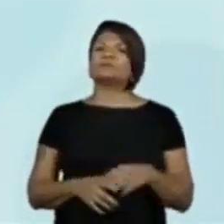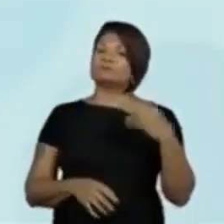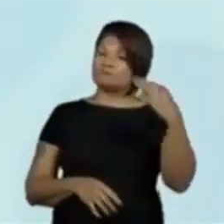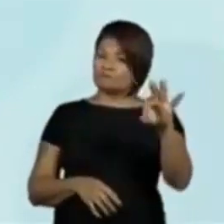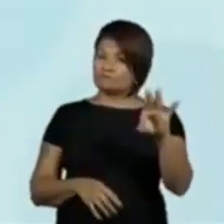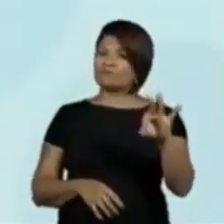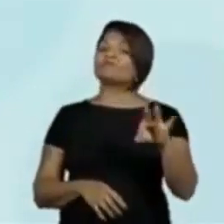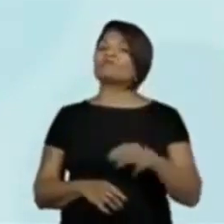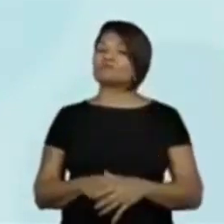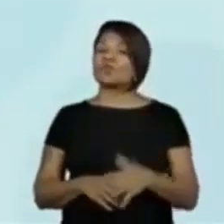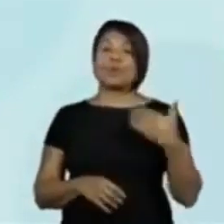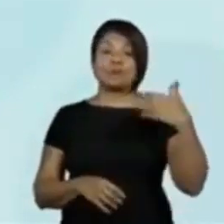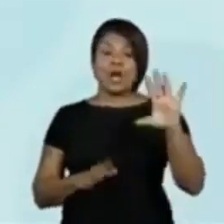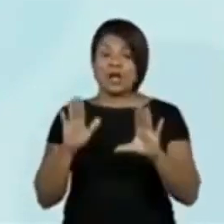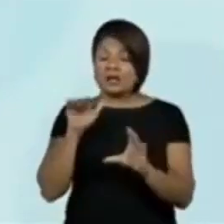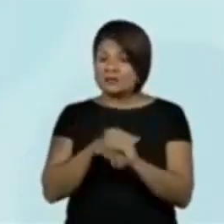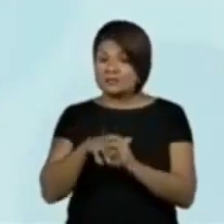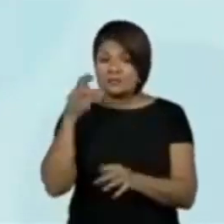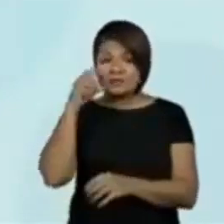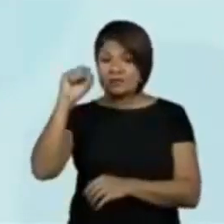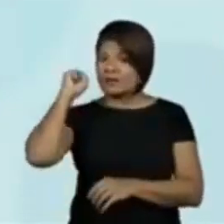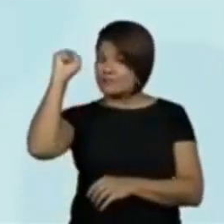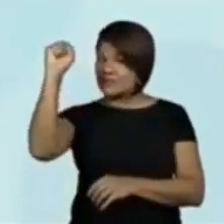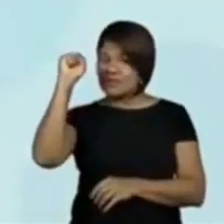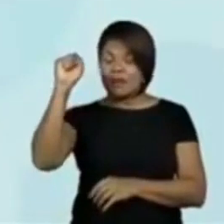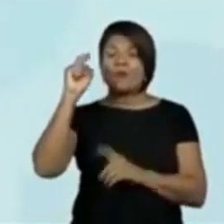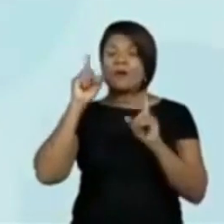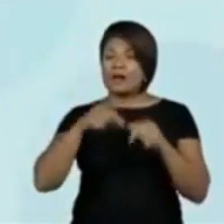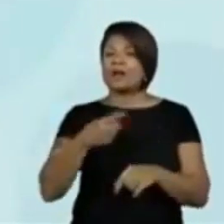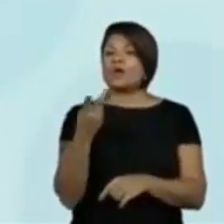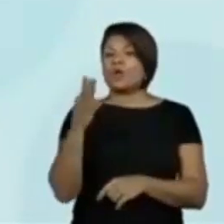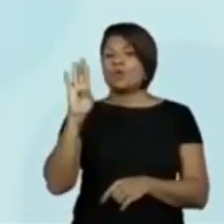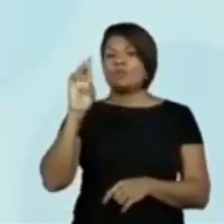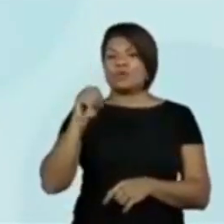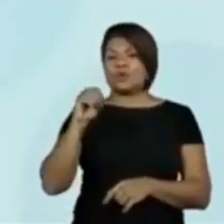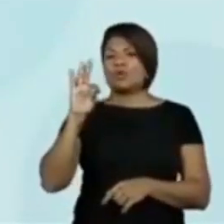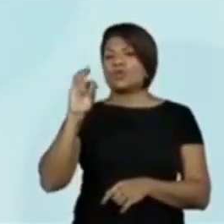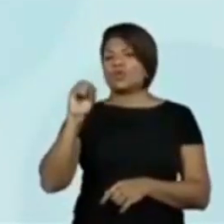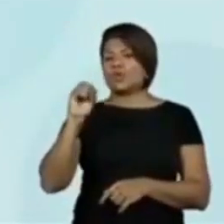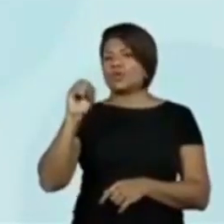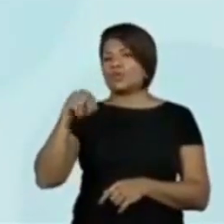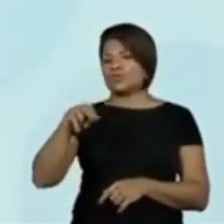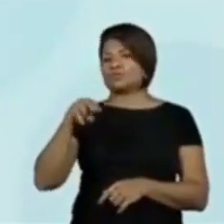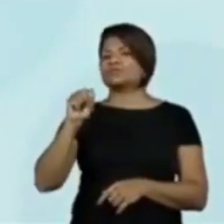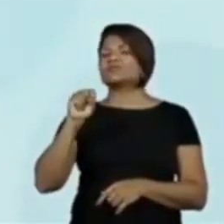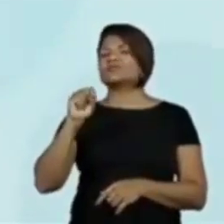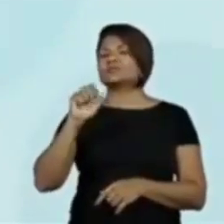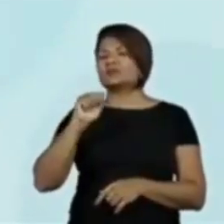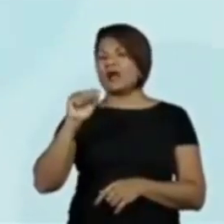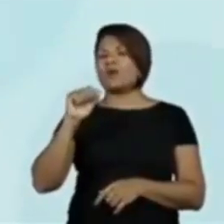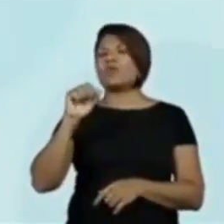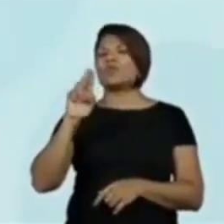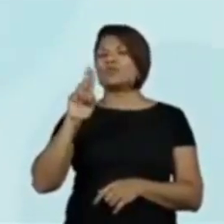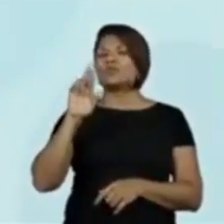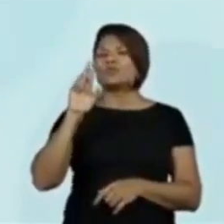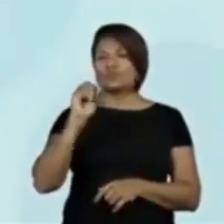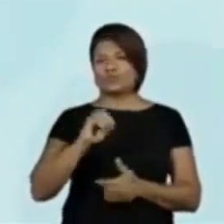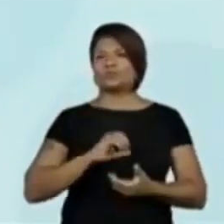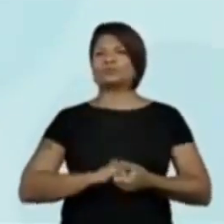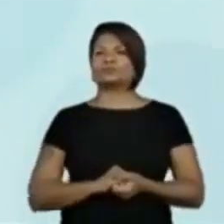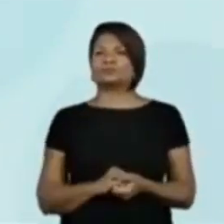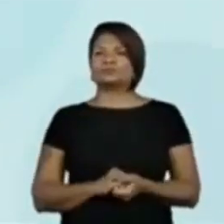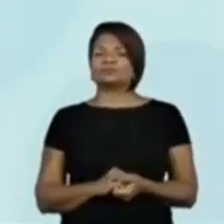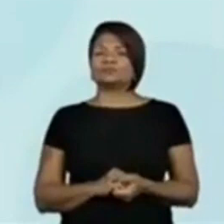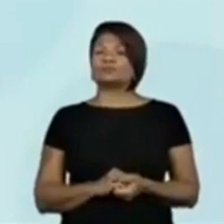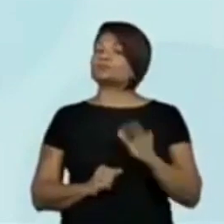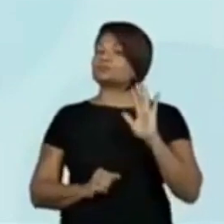acertaram. O mais votado foi exatamente o brontossauro com 27 votos. E é